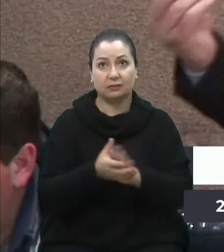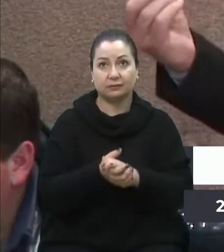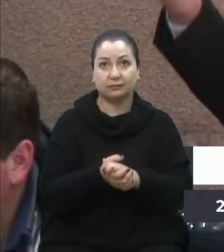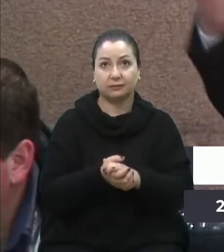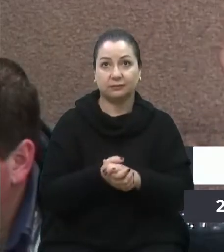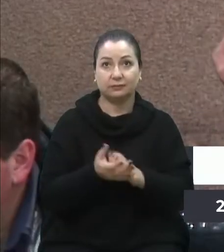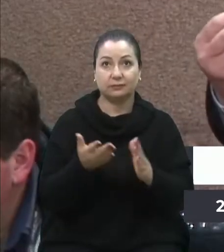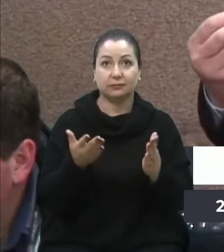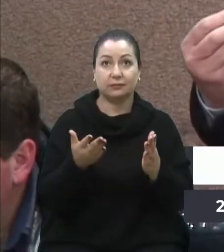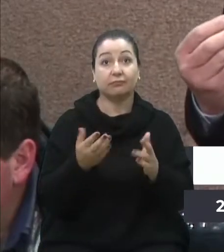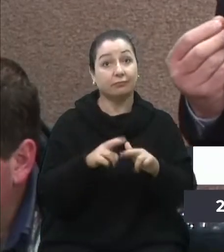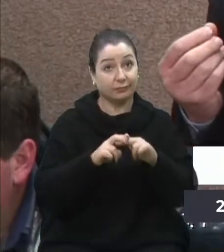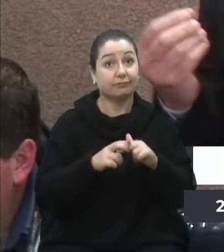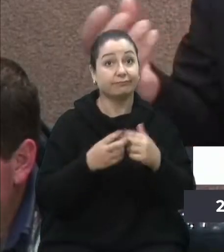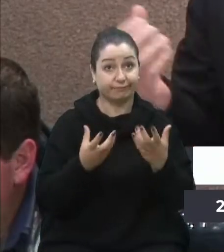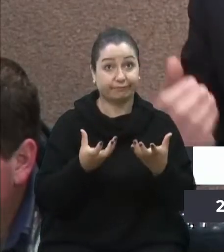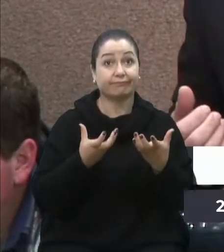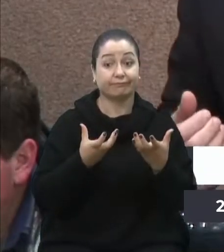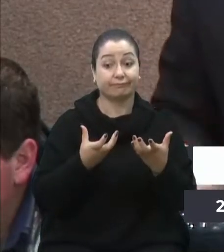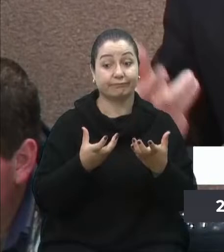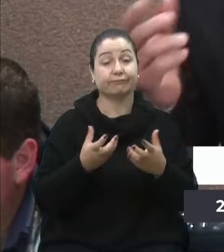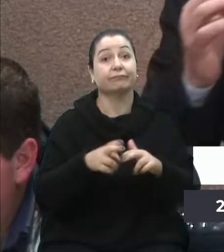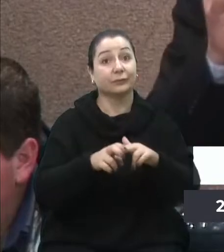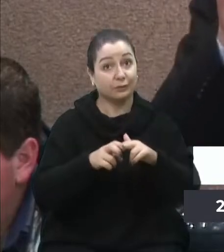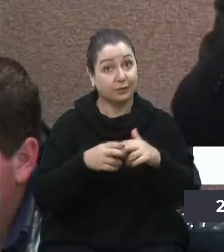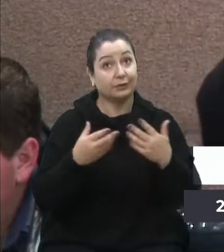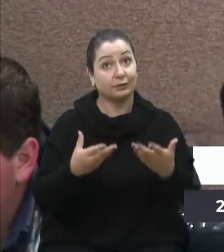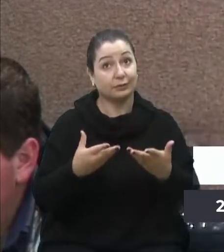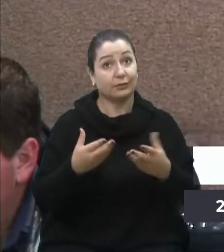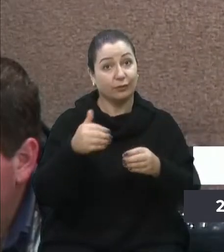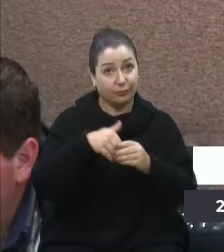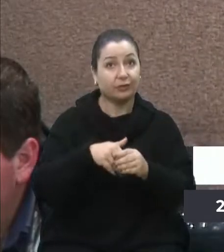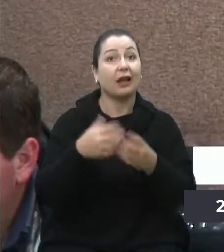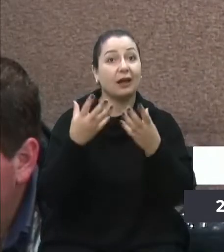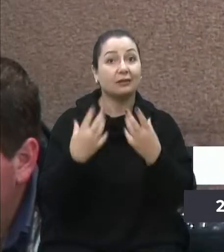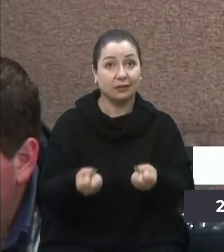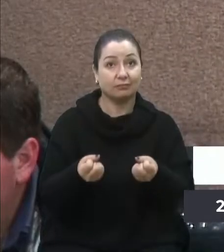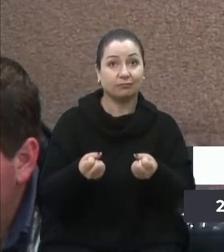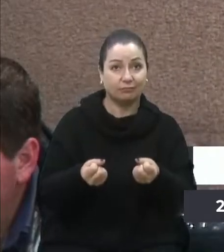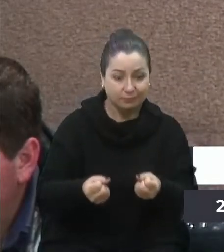por este motivo, né? Por este motivo, eu votarei a favor. Presidenta.